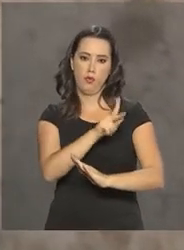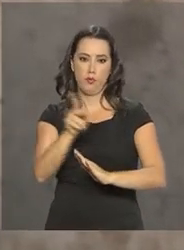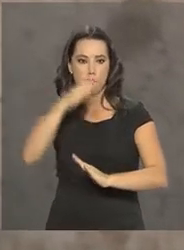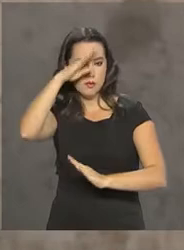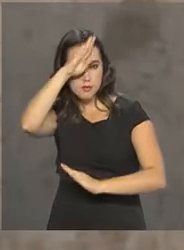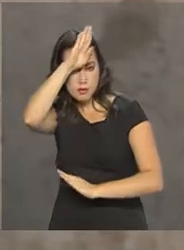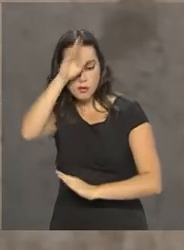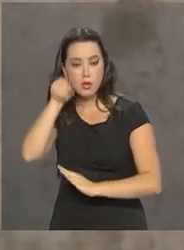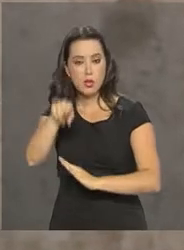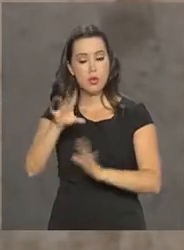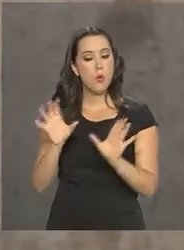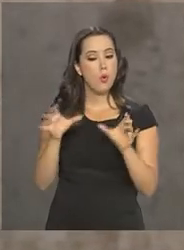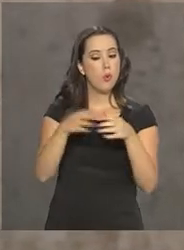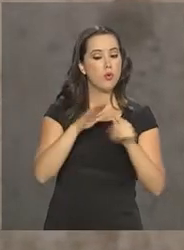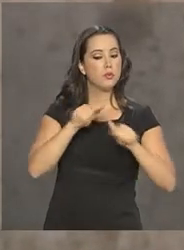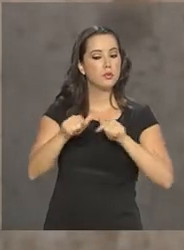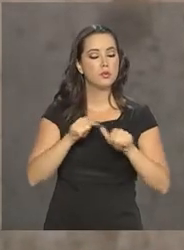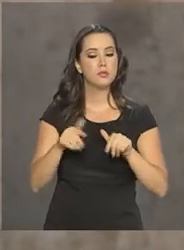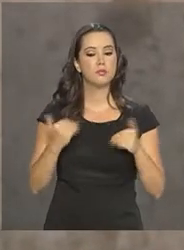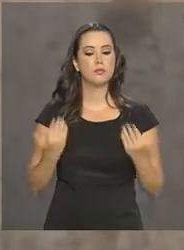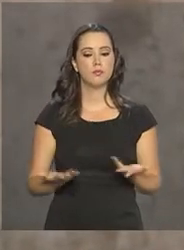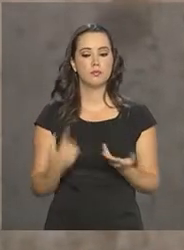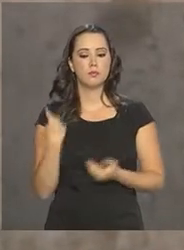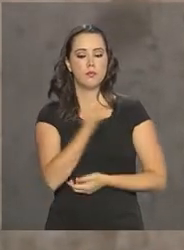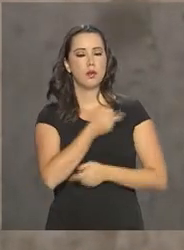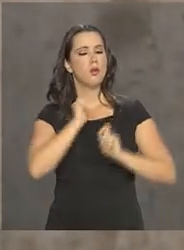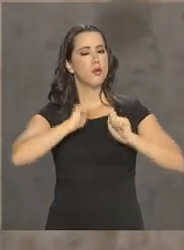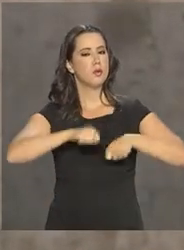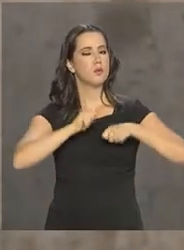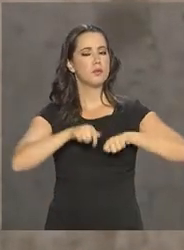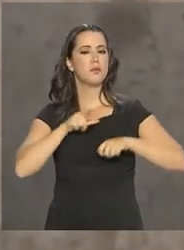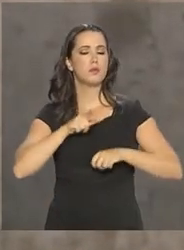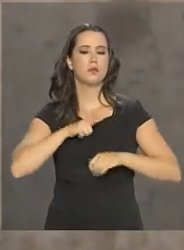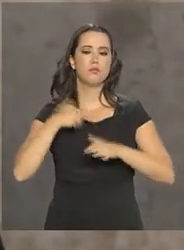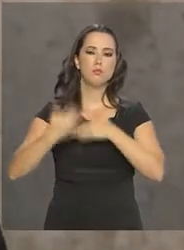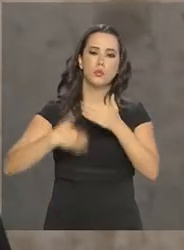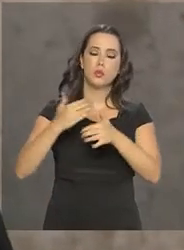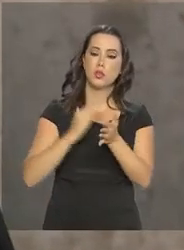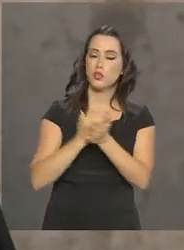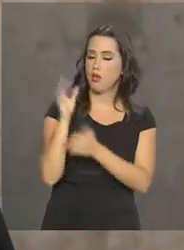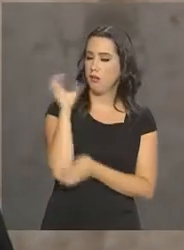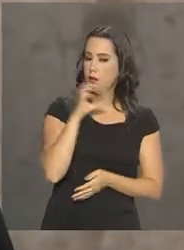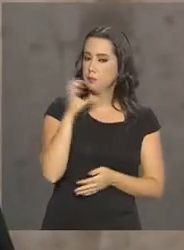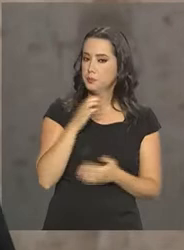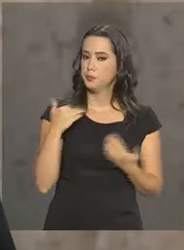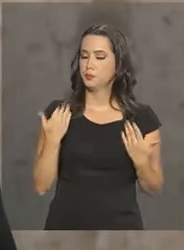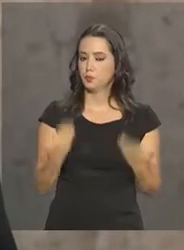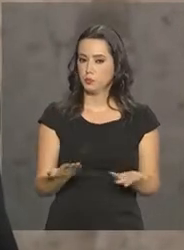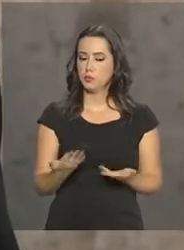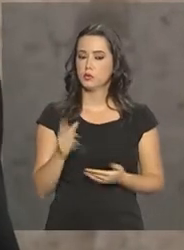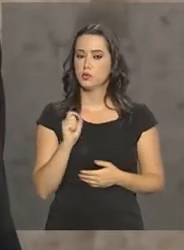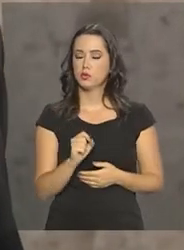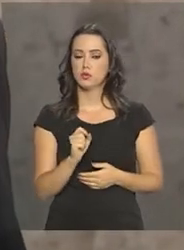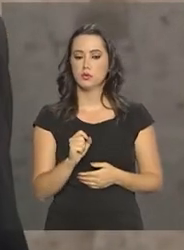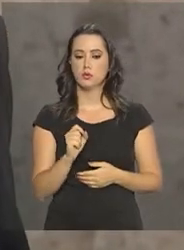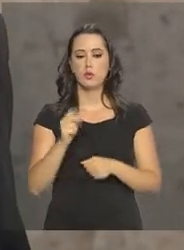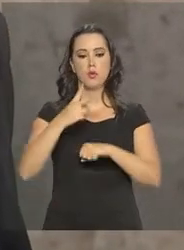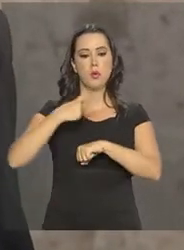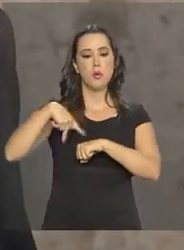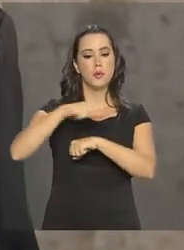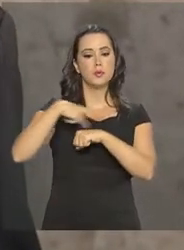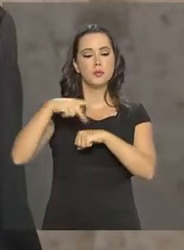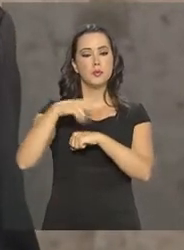república ea sua equipe de transição para que nós possamos ter desde logo o país